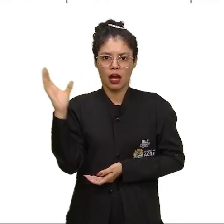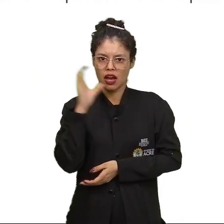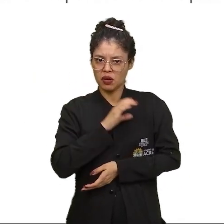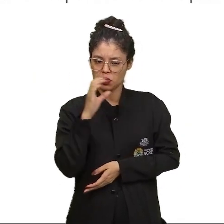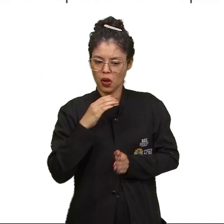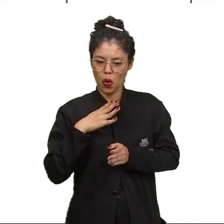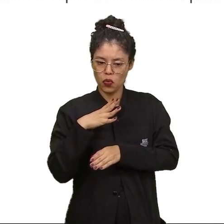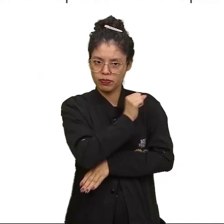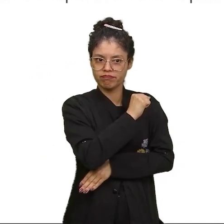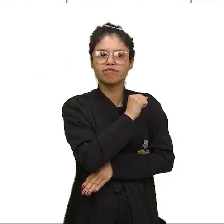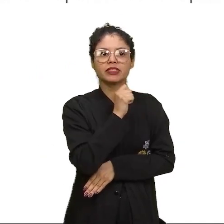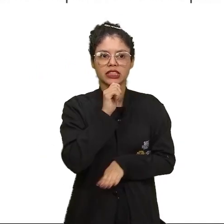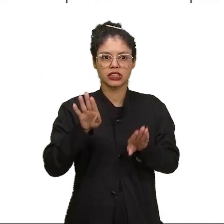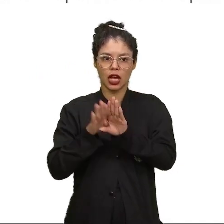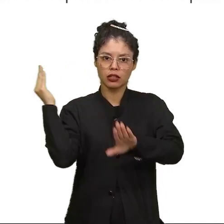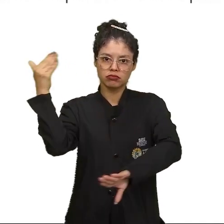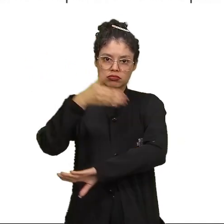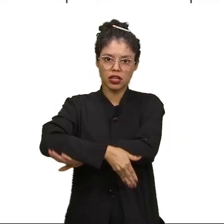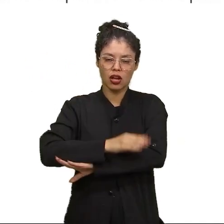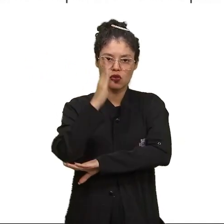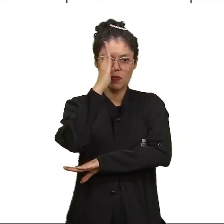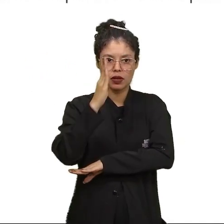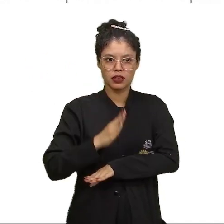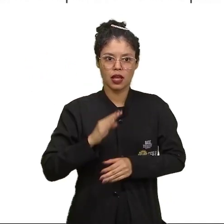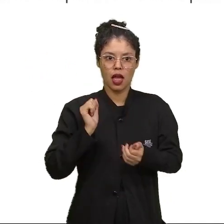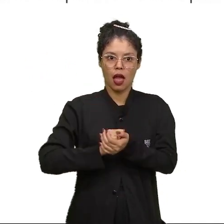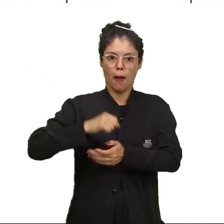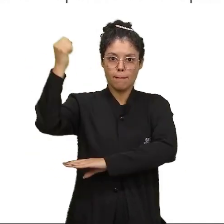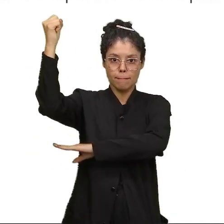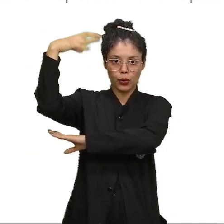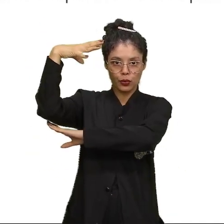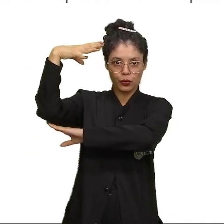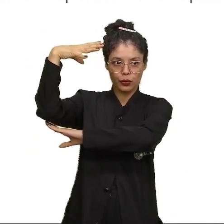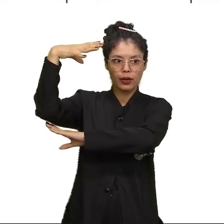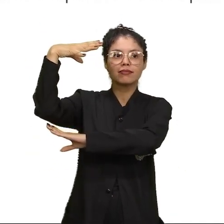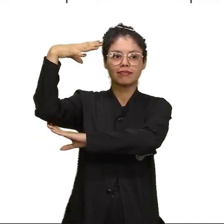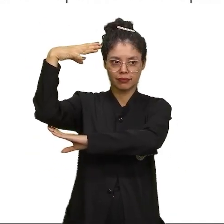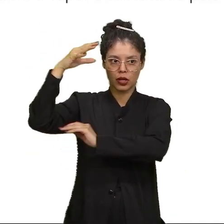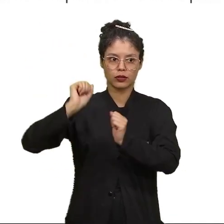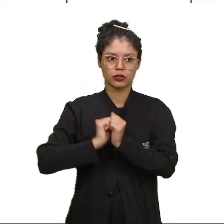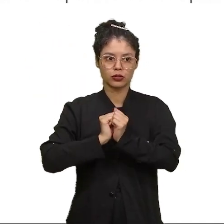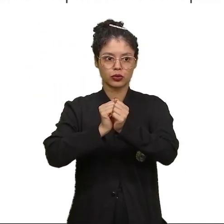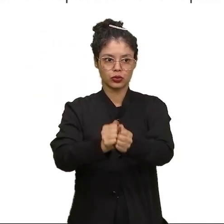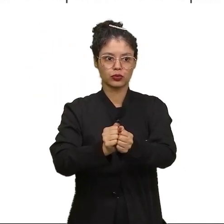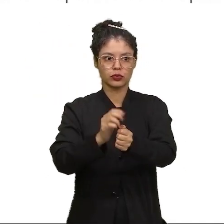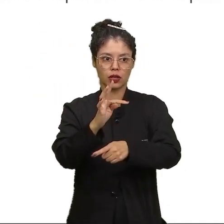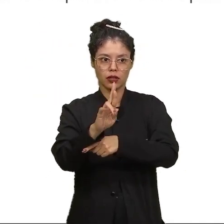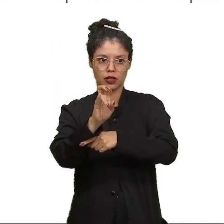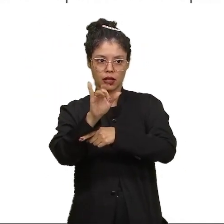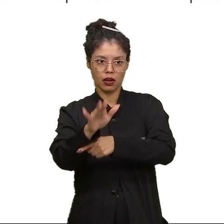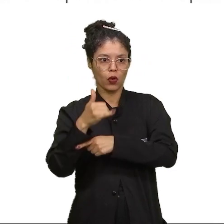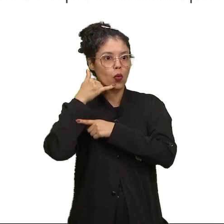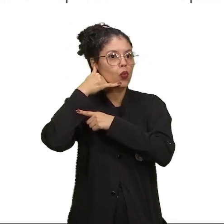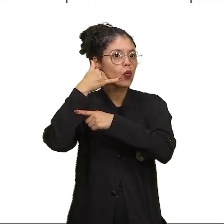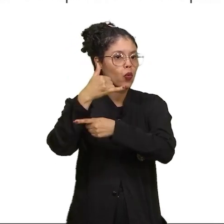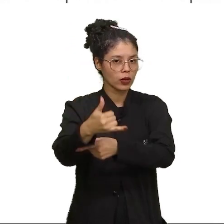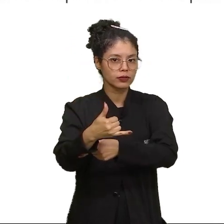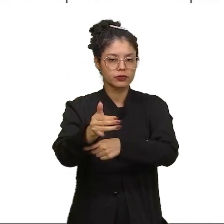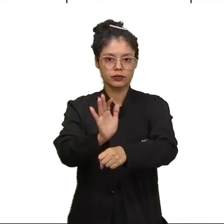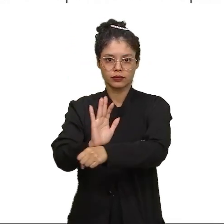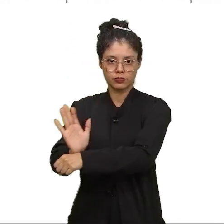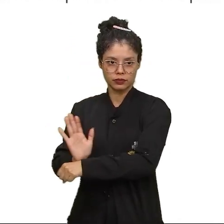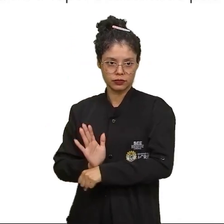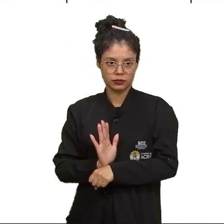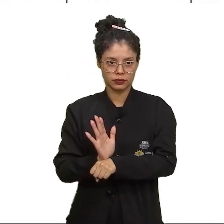acelerada, entraram no Brasil a luz elétrica e, com ela, o telégrafo, o telefone e o